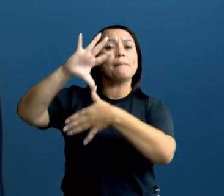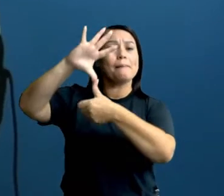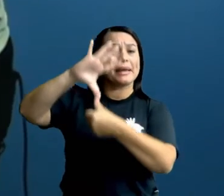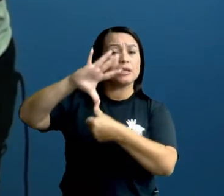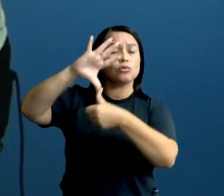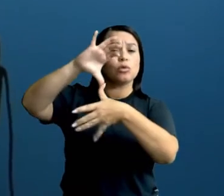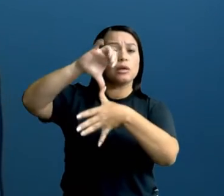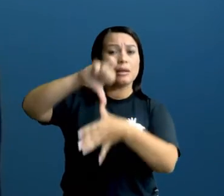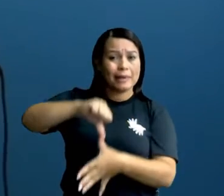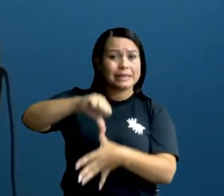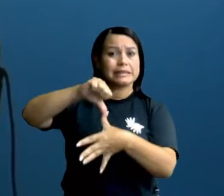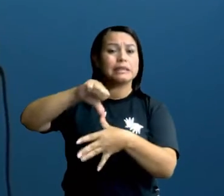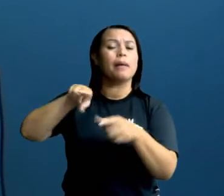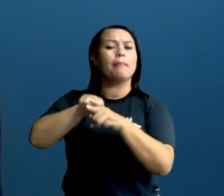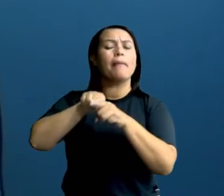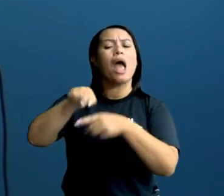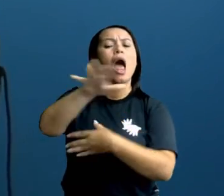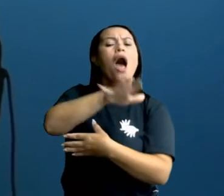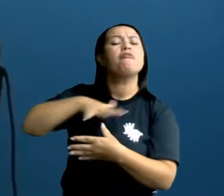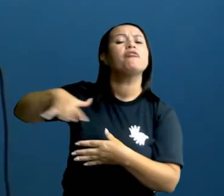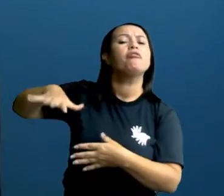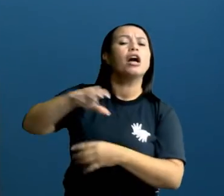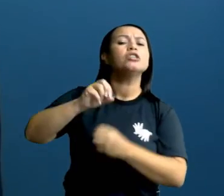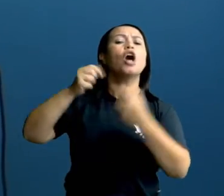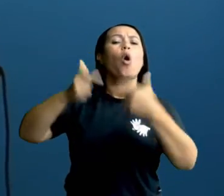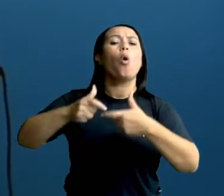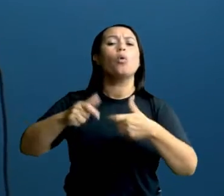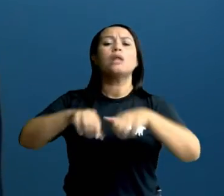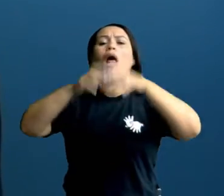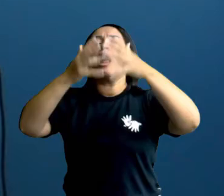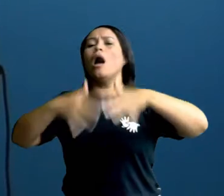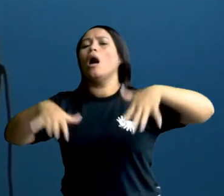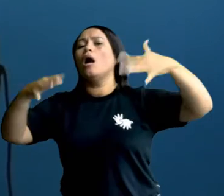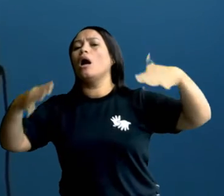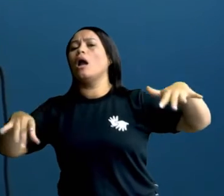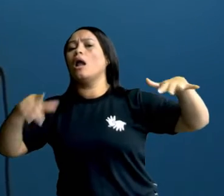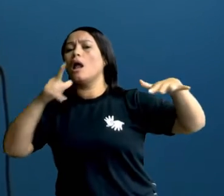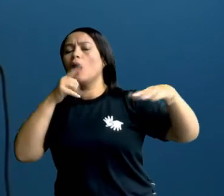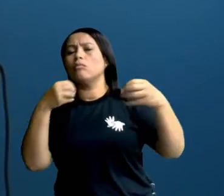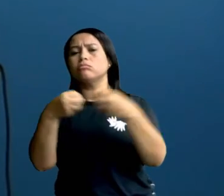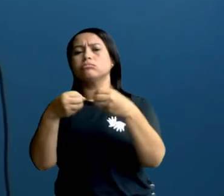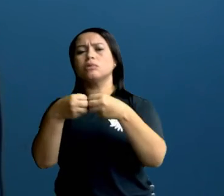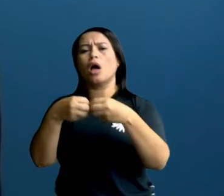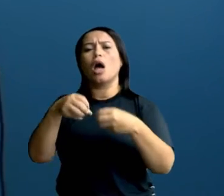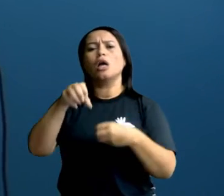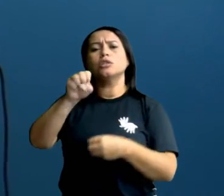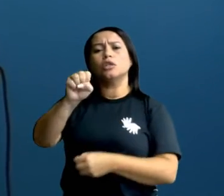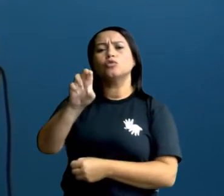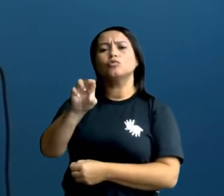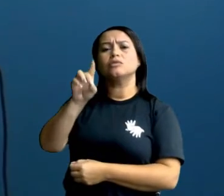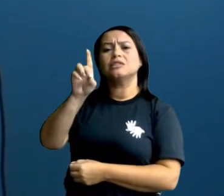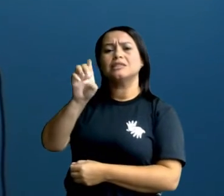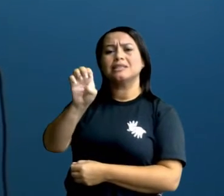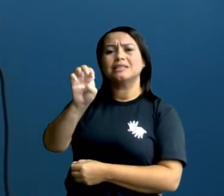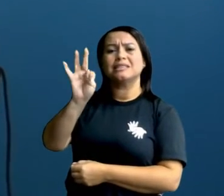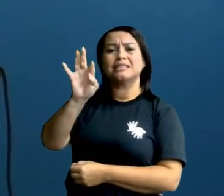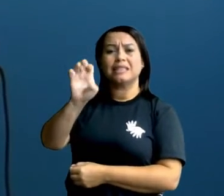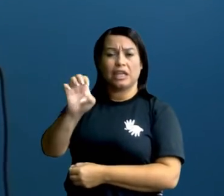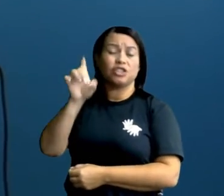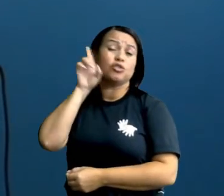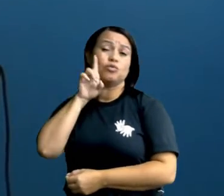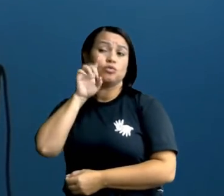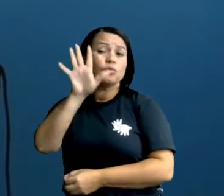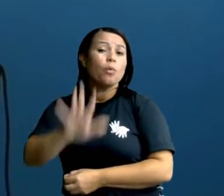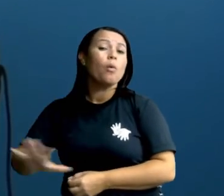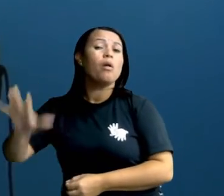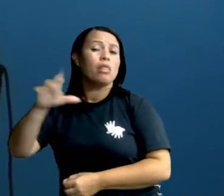essa região, ela foi atingida, mas sobretudo o litoral aqui, o litoral sudeste, sul dos Estados Unidos, onde você tem aí, por